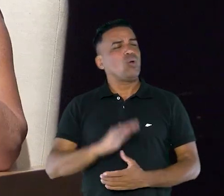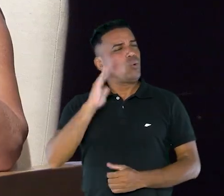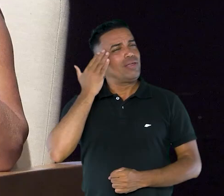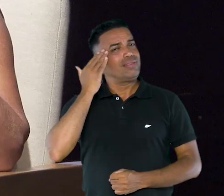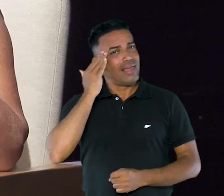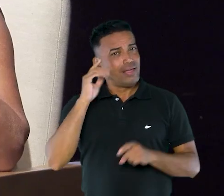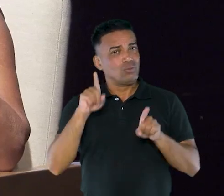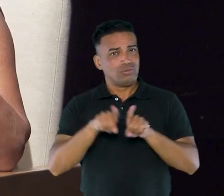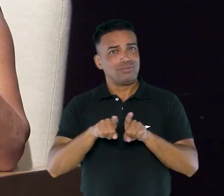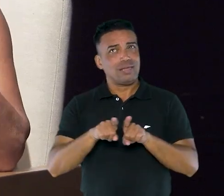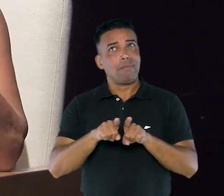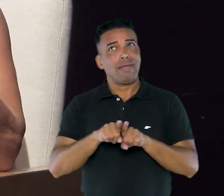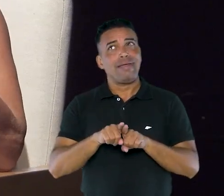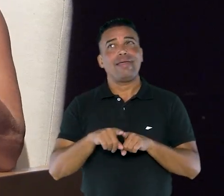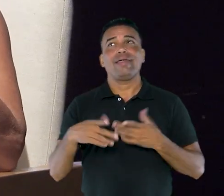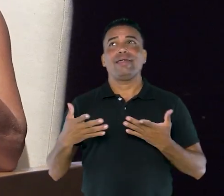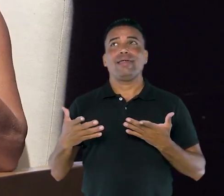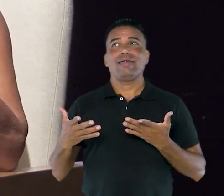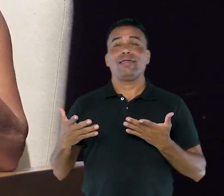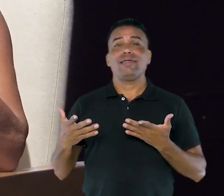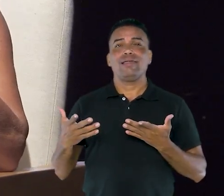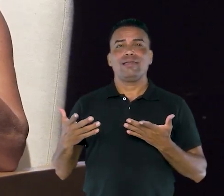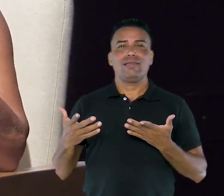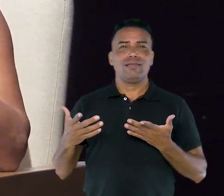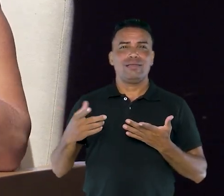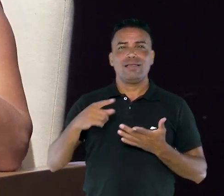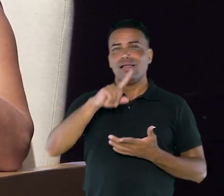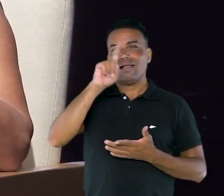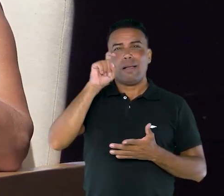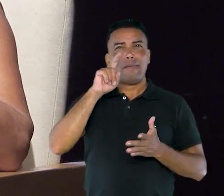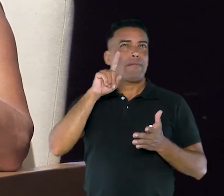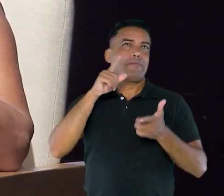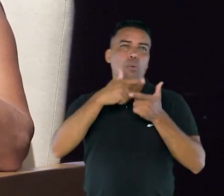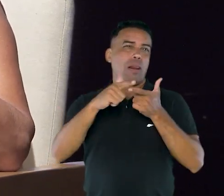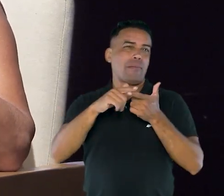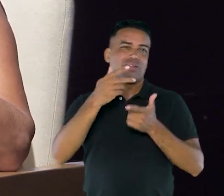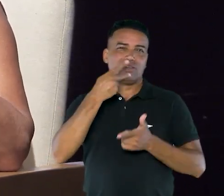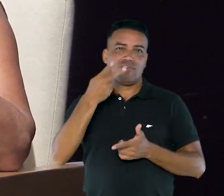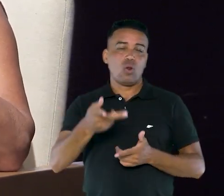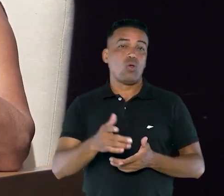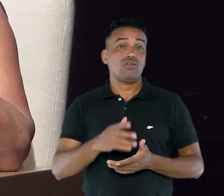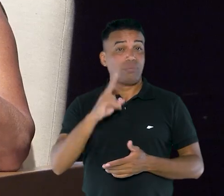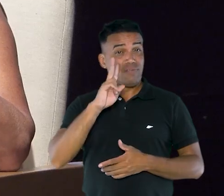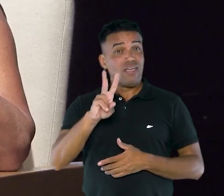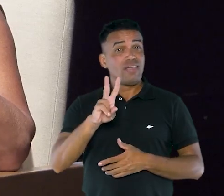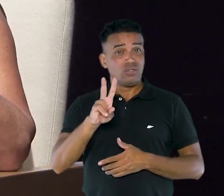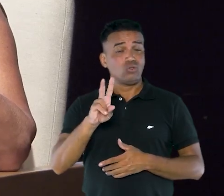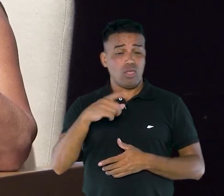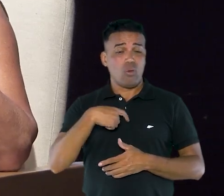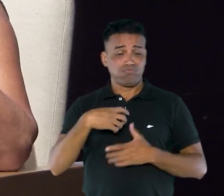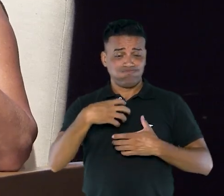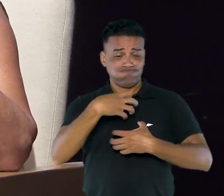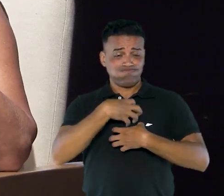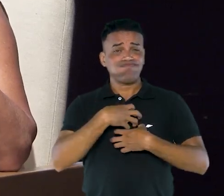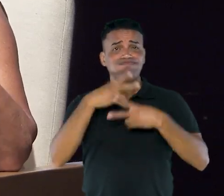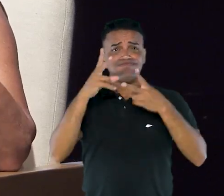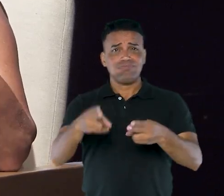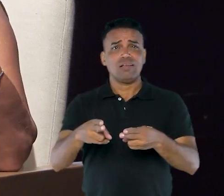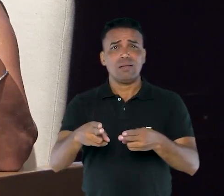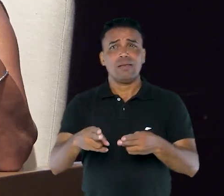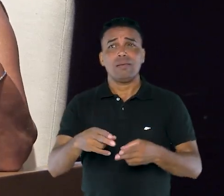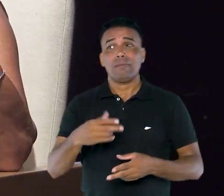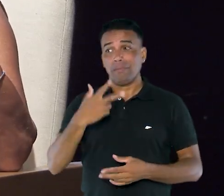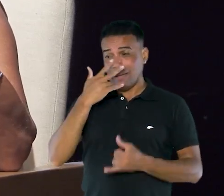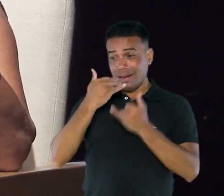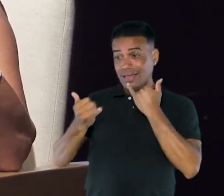Eu entendo também o seu problema, assim, a questão que você colocou, porque eu também muitas vezes me vejo nesse lugar também, sabe? Que parece que